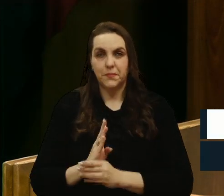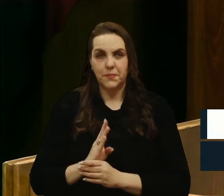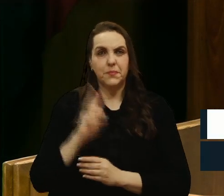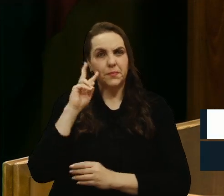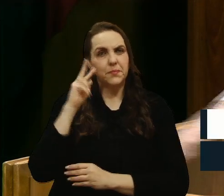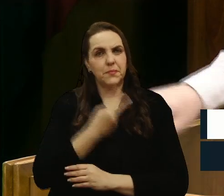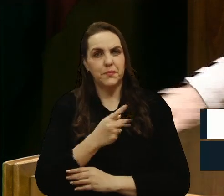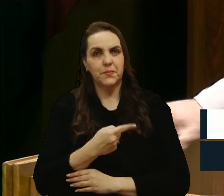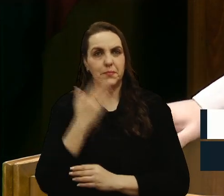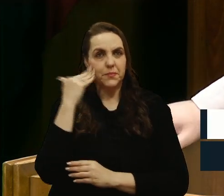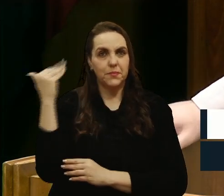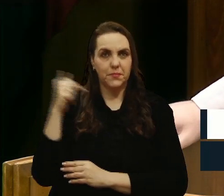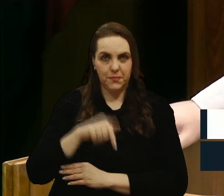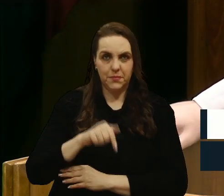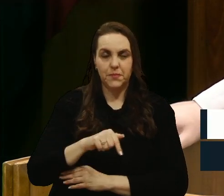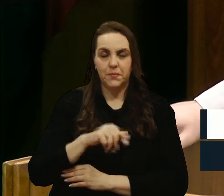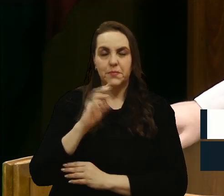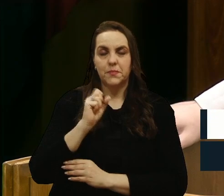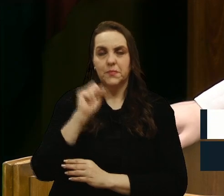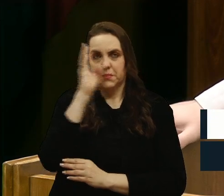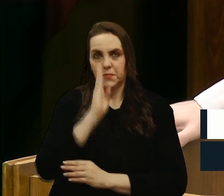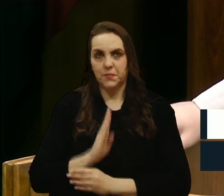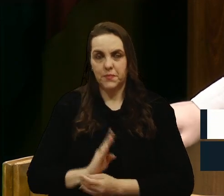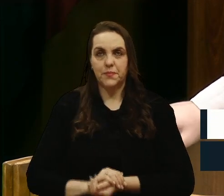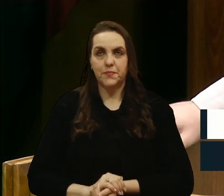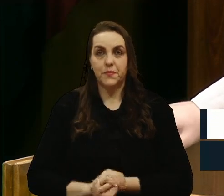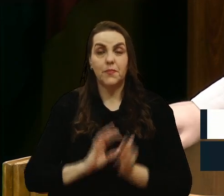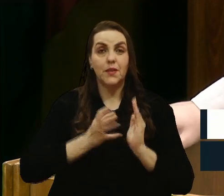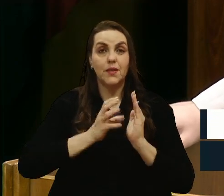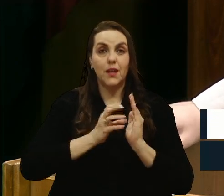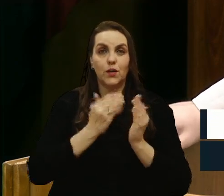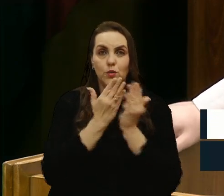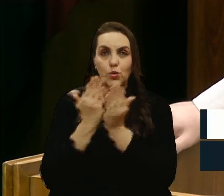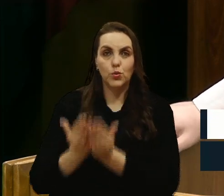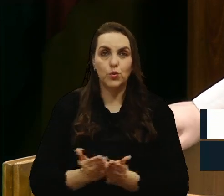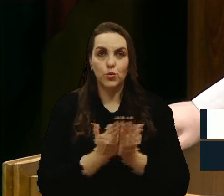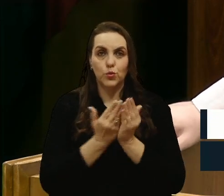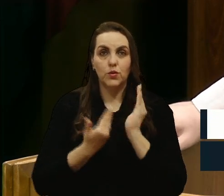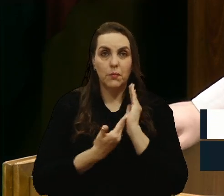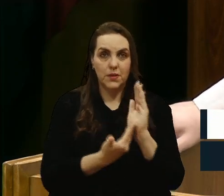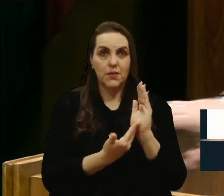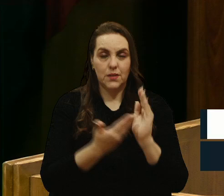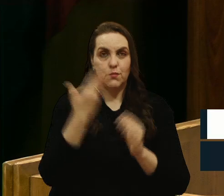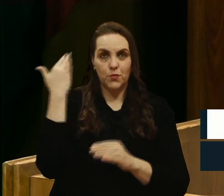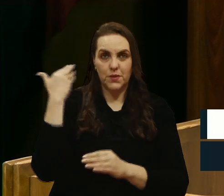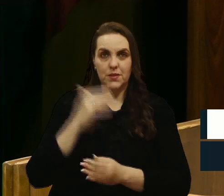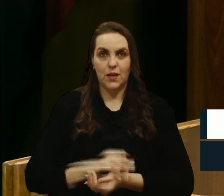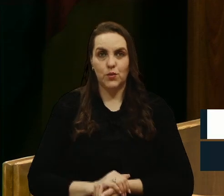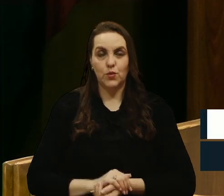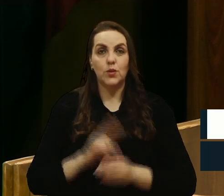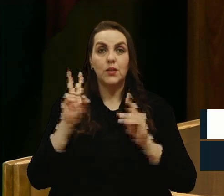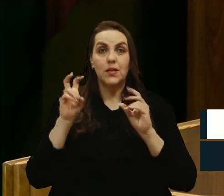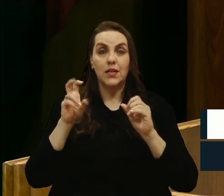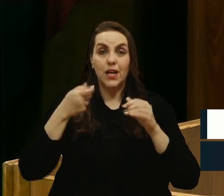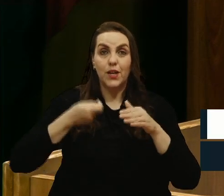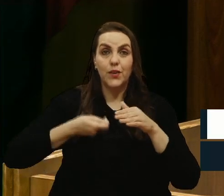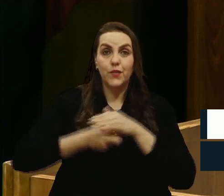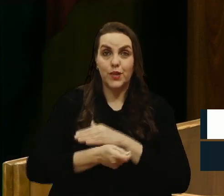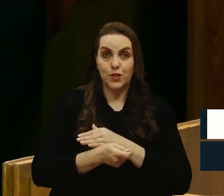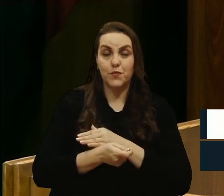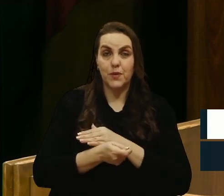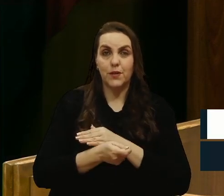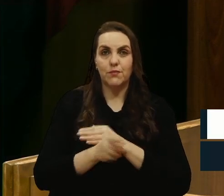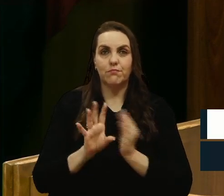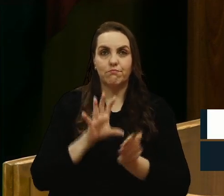vereador Cristiano, do Brasil. E eu queria trazer dados dos estudos que nós apresentamos à época sobre investimento em